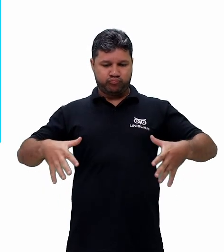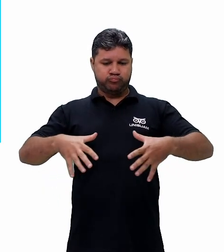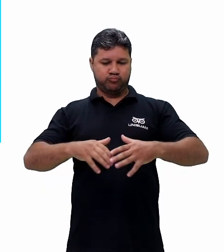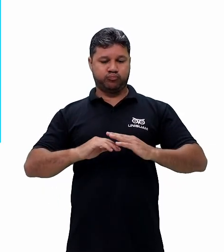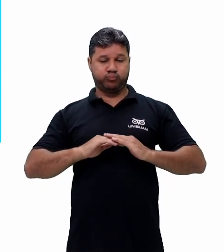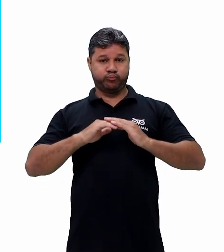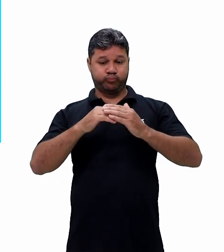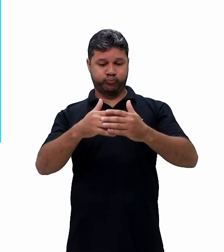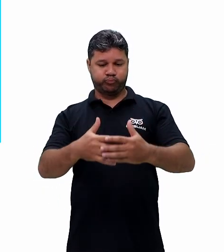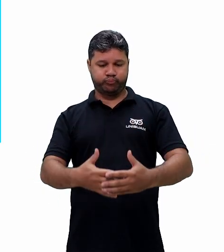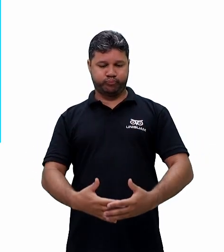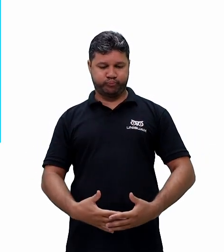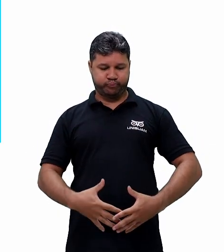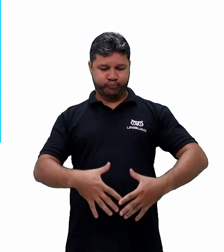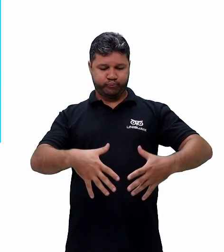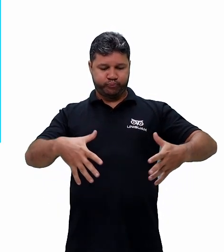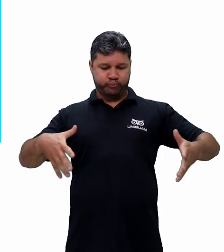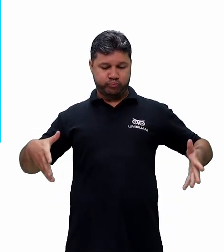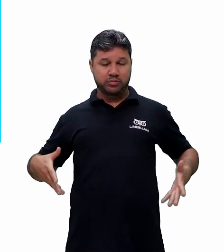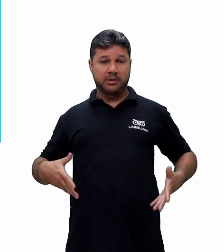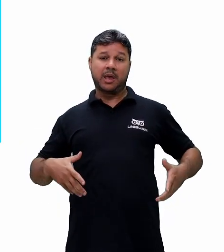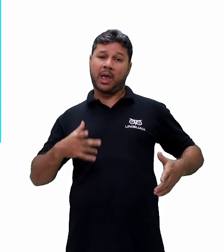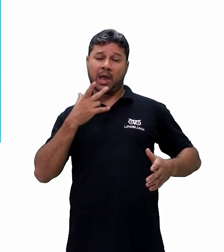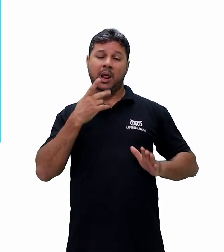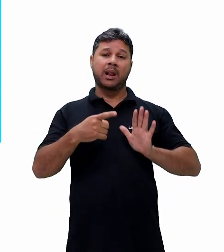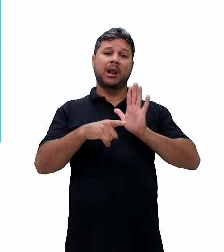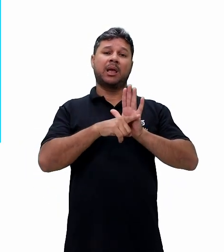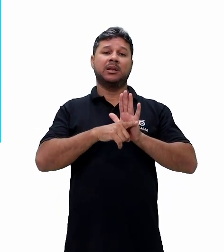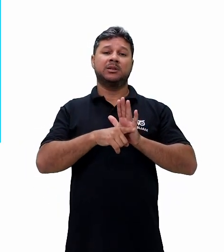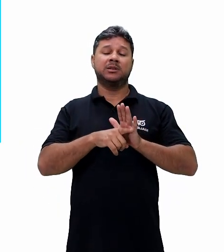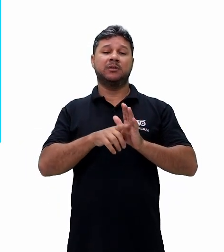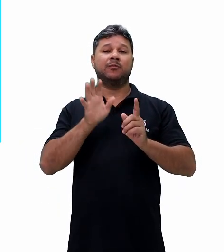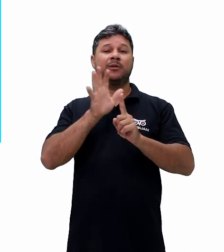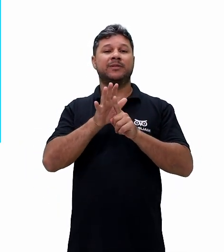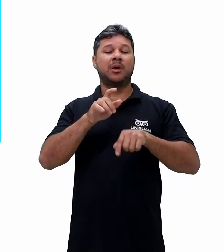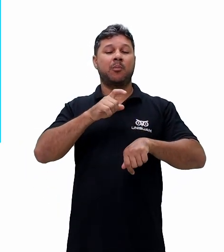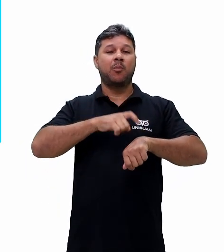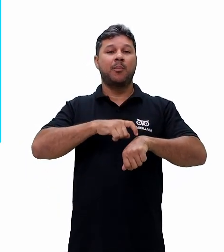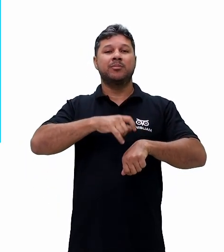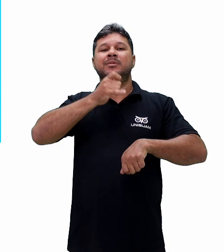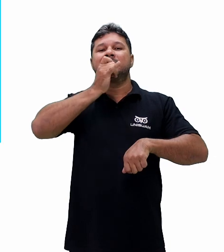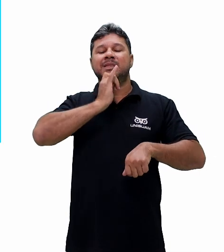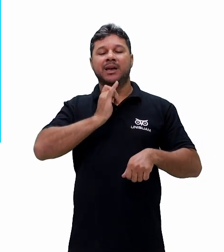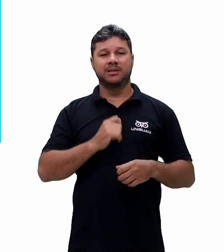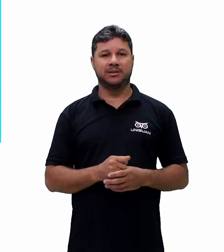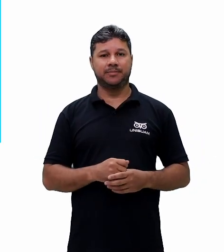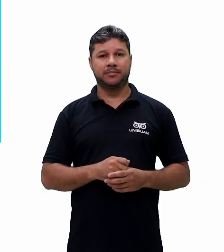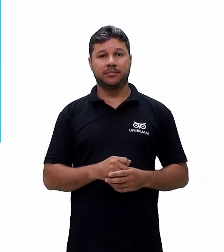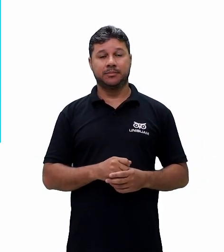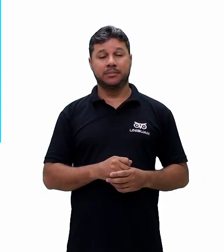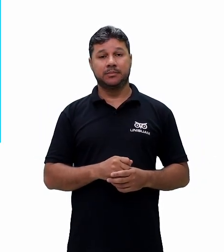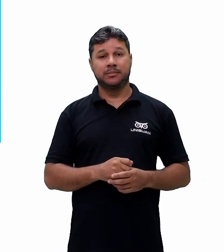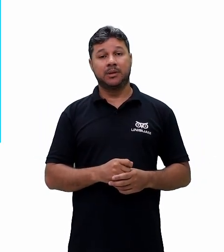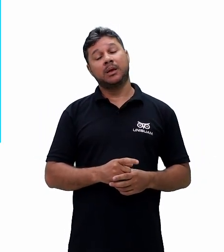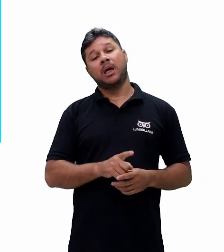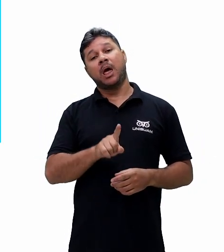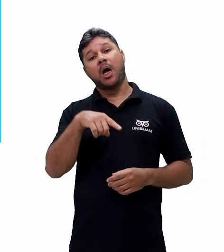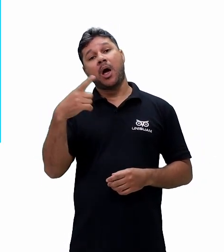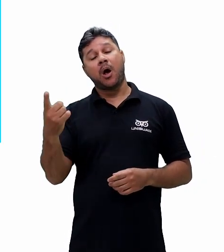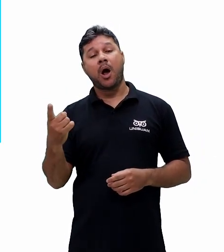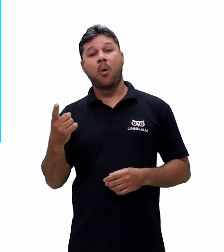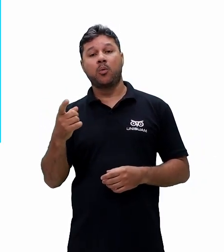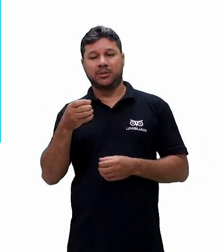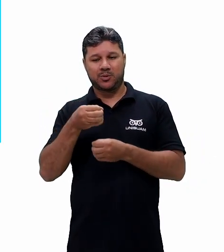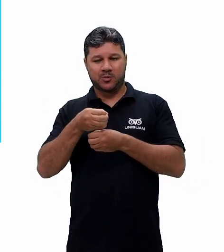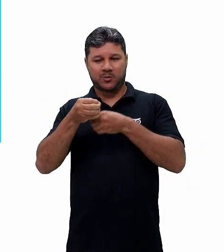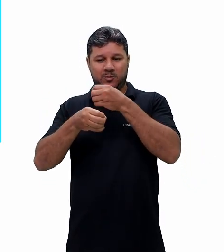abdominal irá interferir de forma negativa na execução do teste. Aqui eu tenho uma limitação